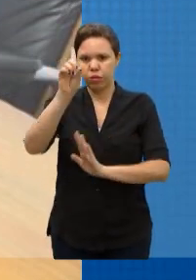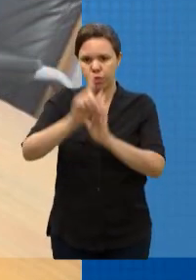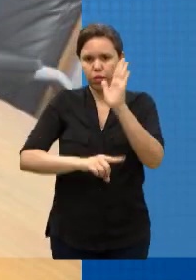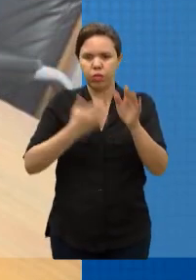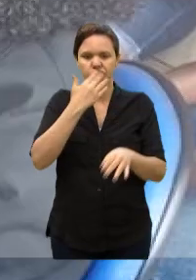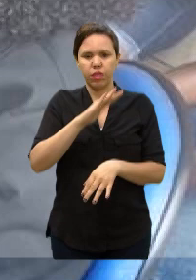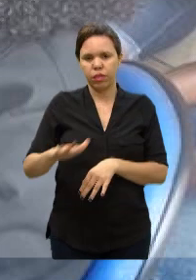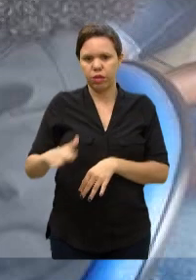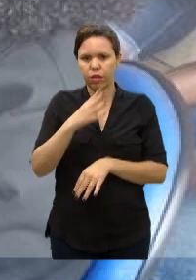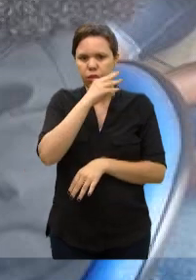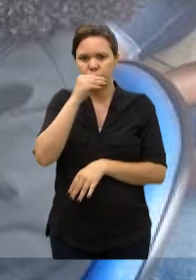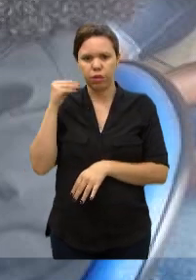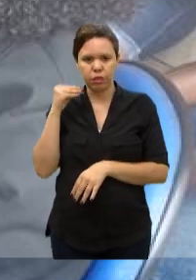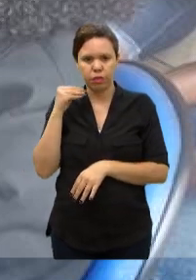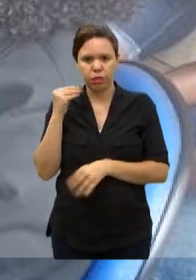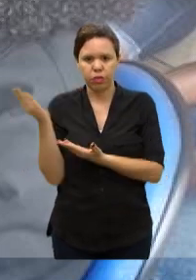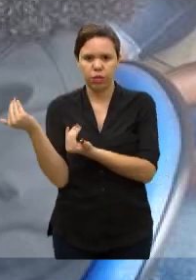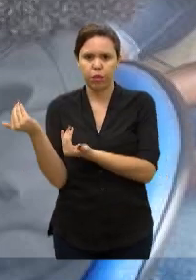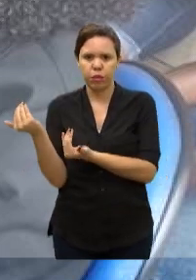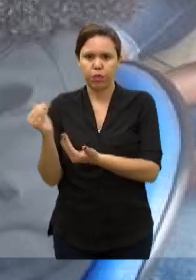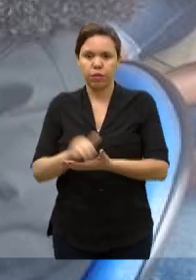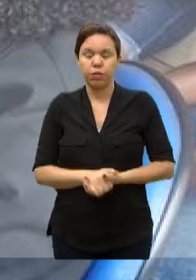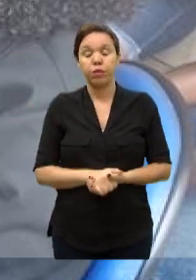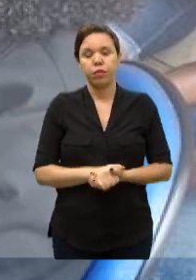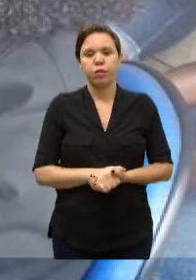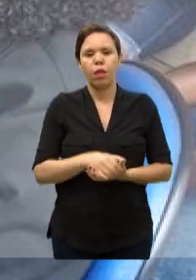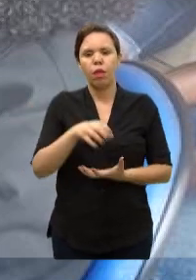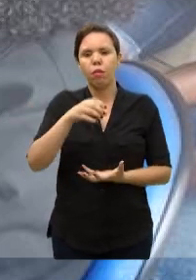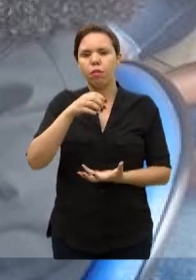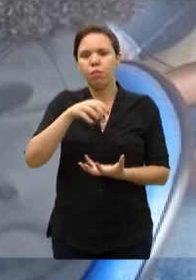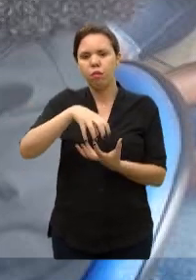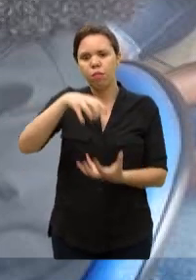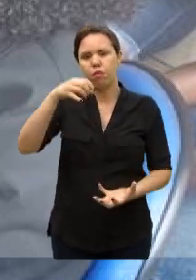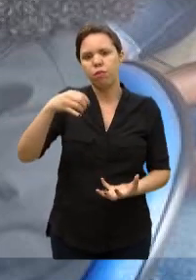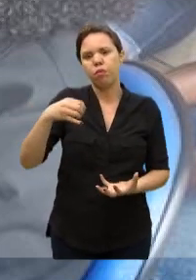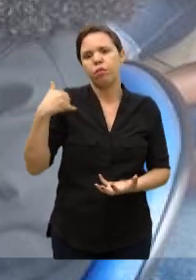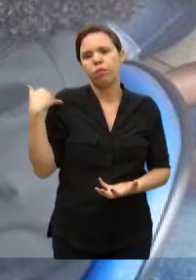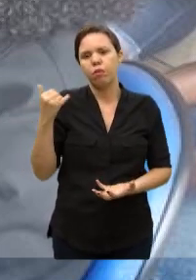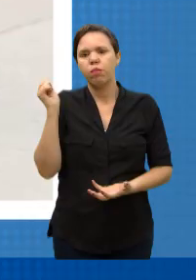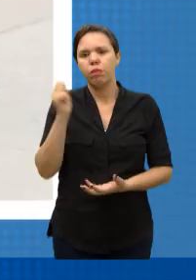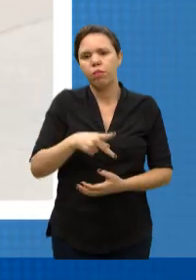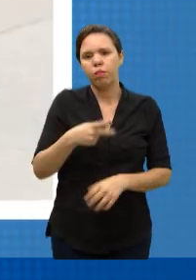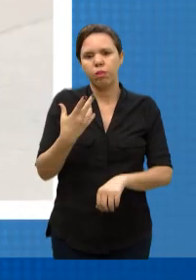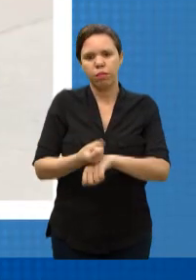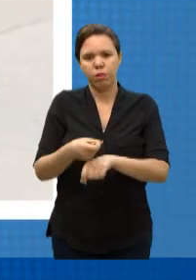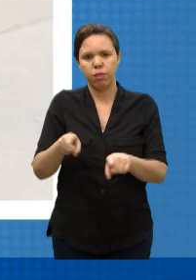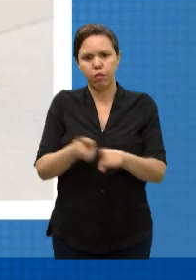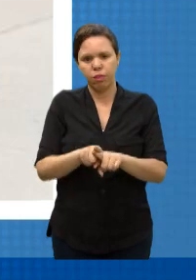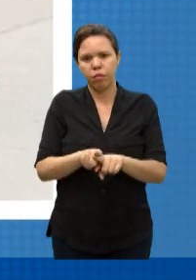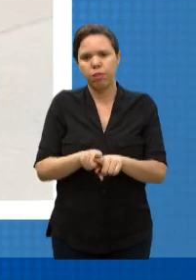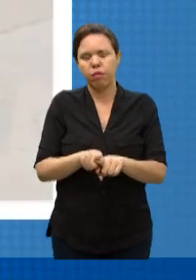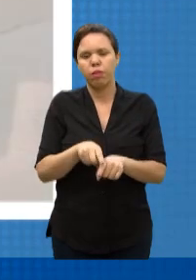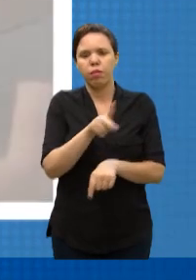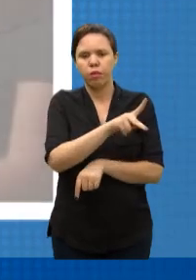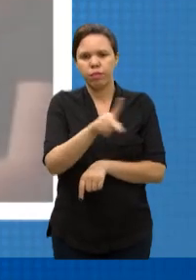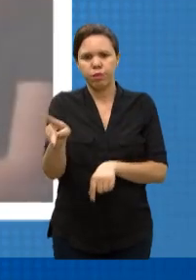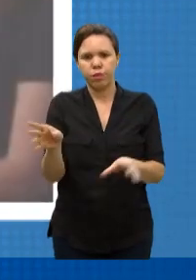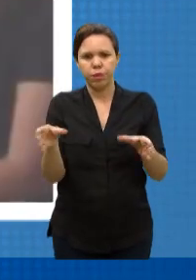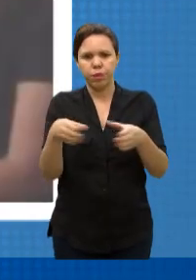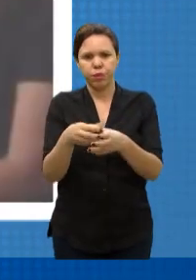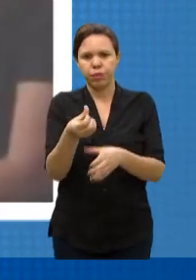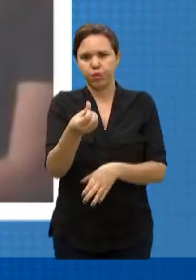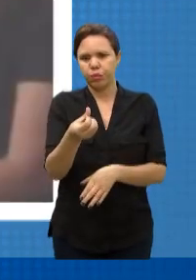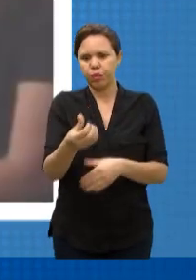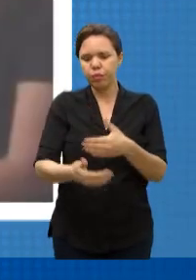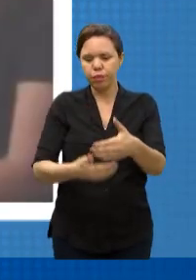da criança, adolescente e juventude, idosos aposentados e pensionistas, além de presidir pelo